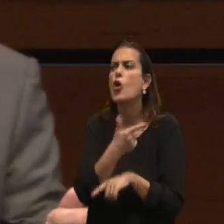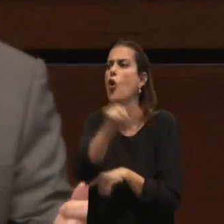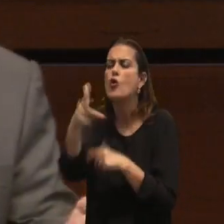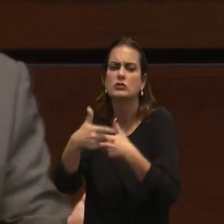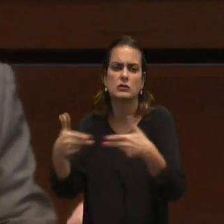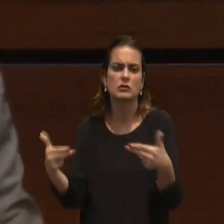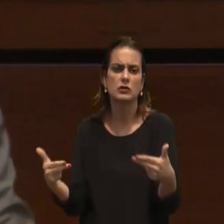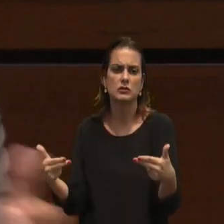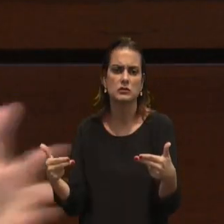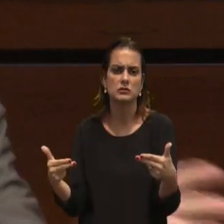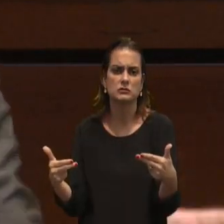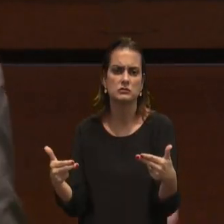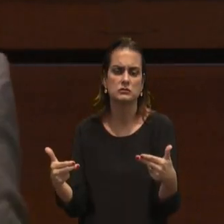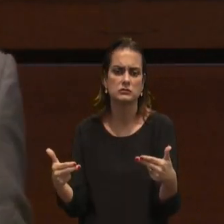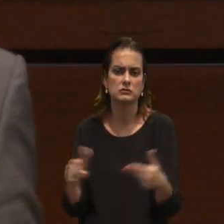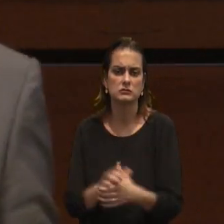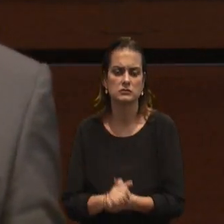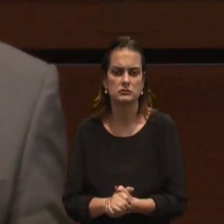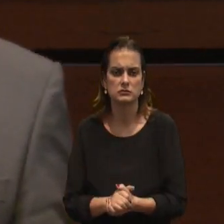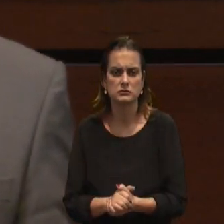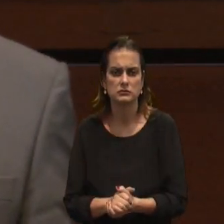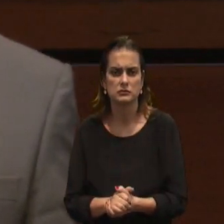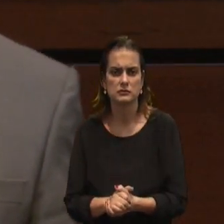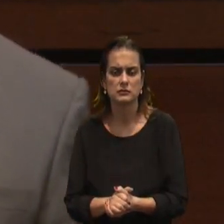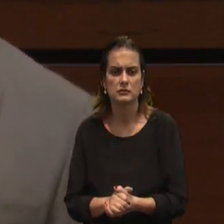pode, com um clique, você pode alterar.